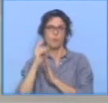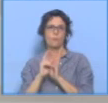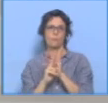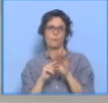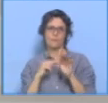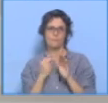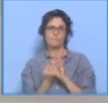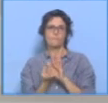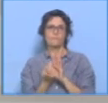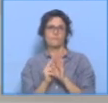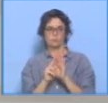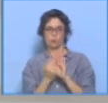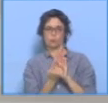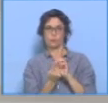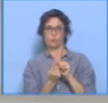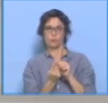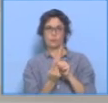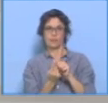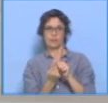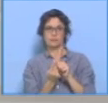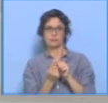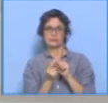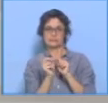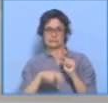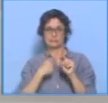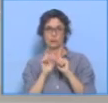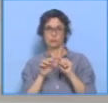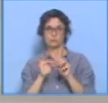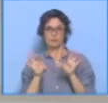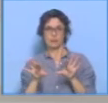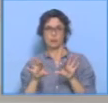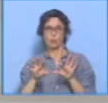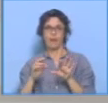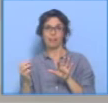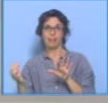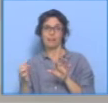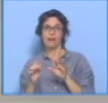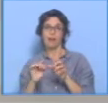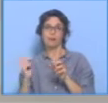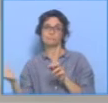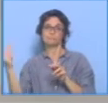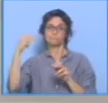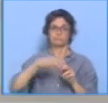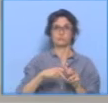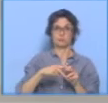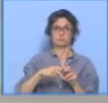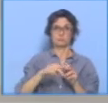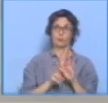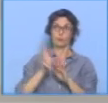A sugestão fantástica do narrador é: shub, isto é,